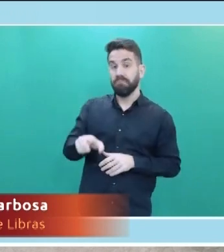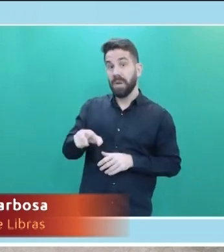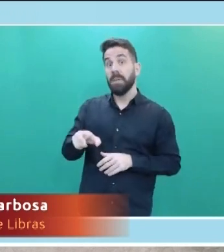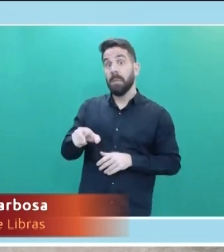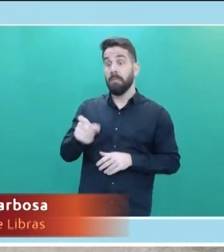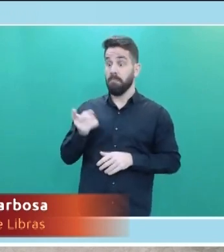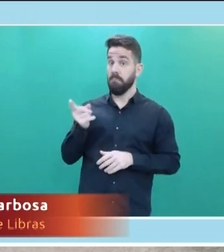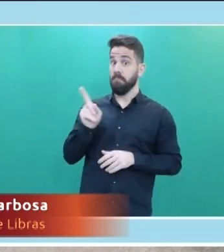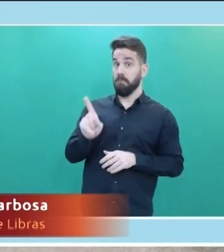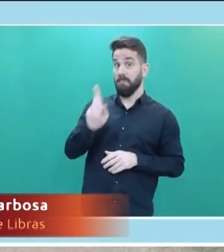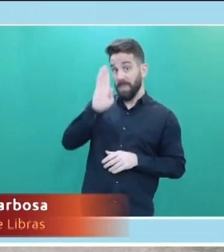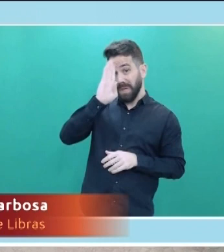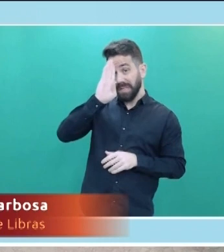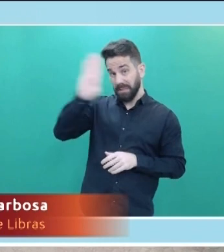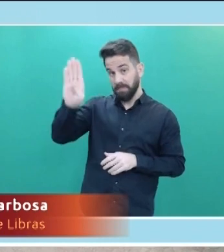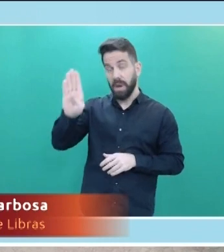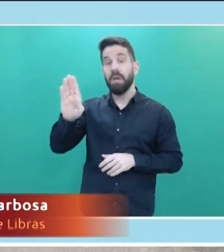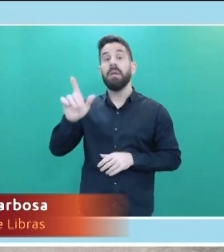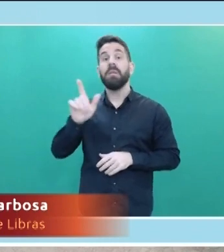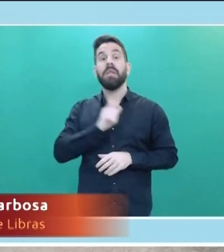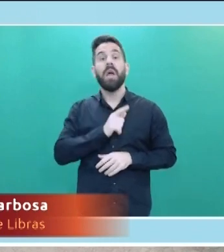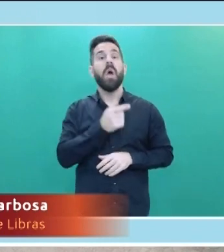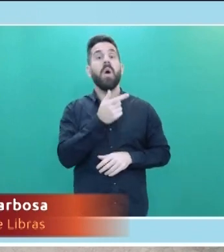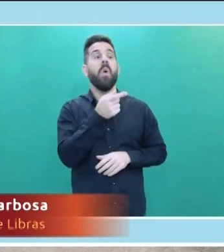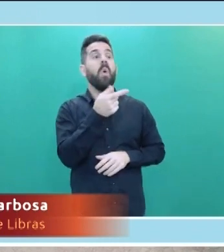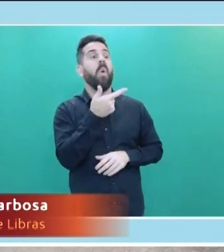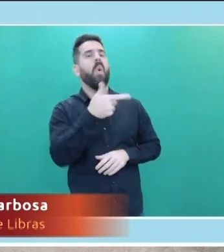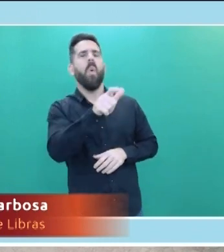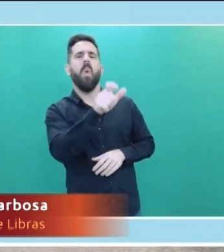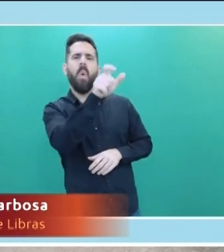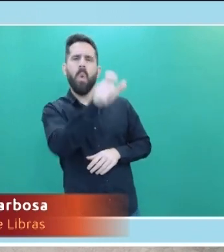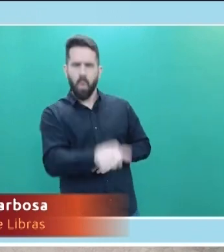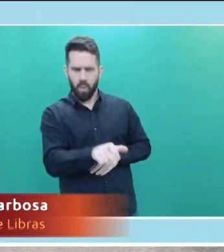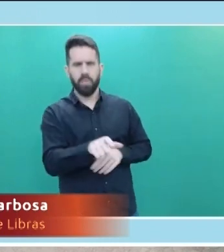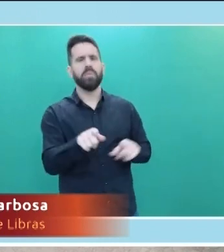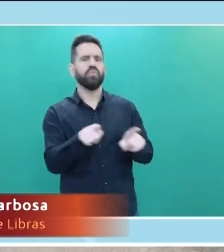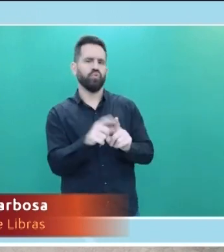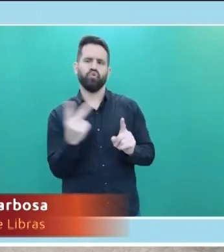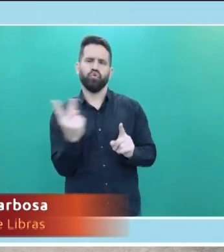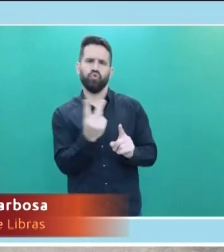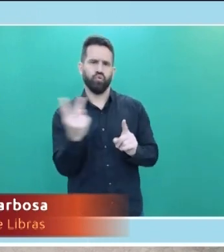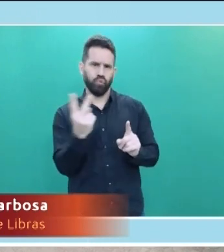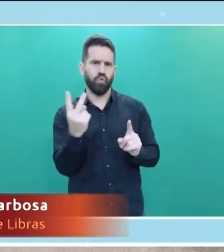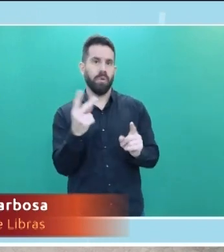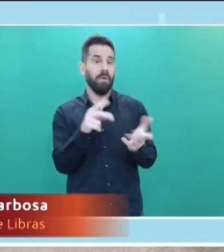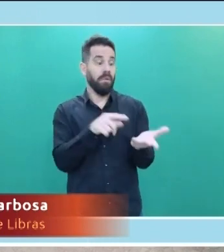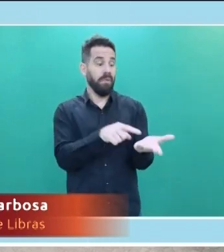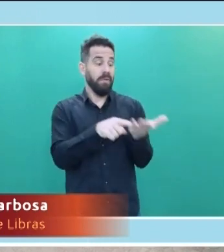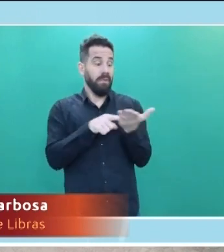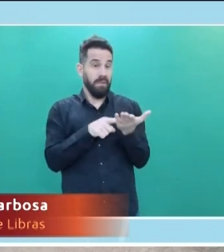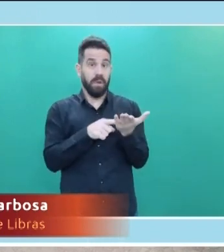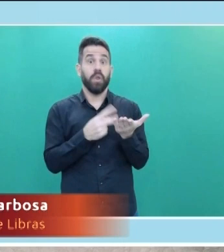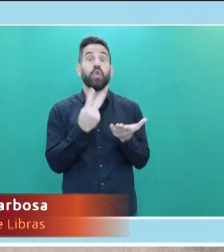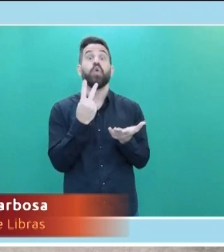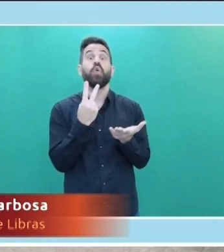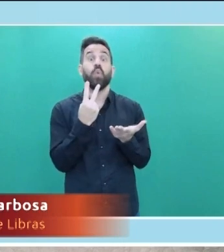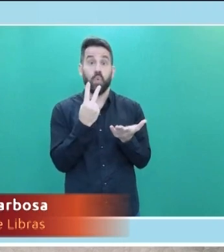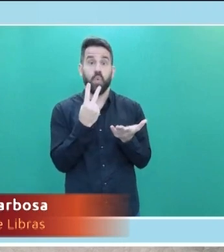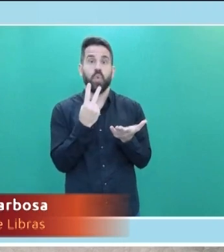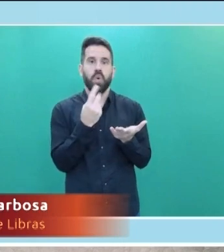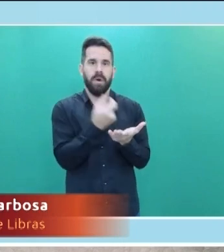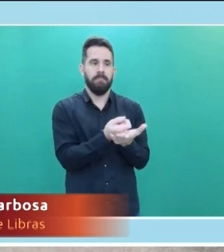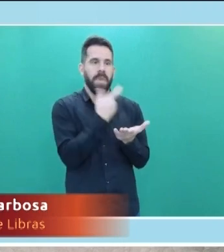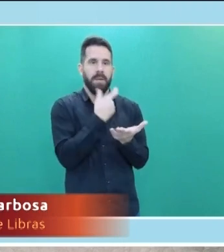recebe das mãos de um outro personagem, também protagonista, duas pílulas. Uma seria a pílula vermelha, a